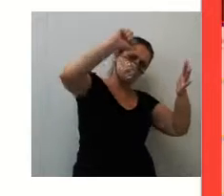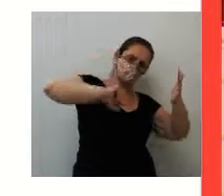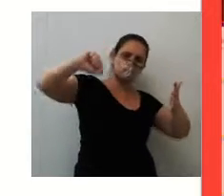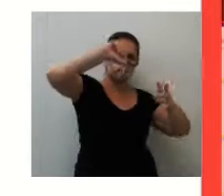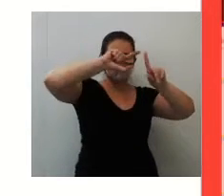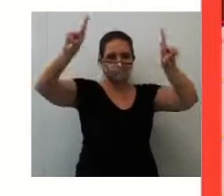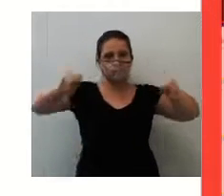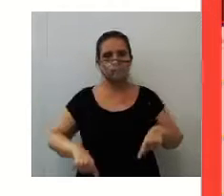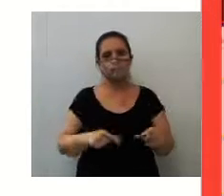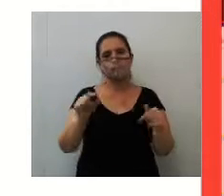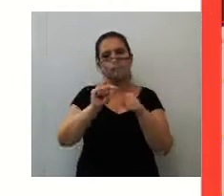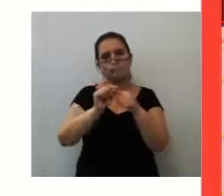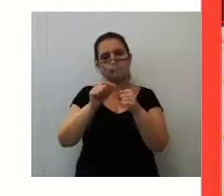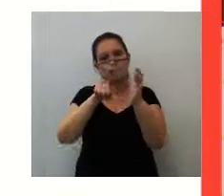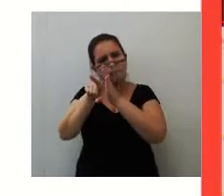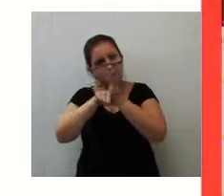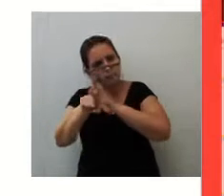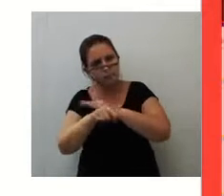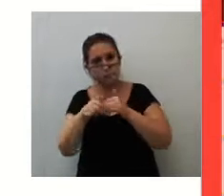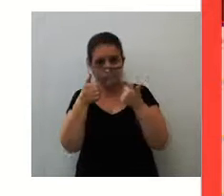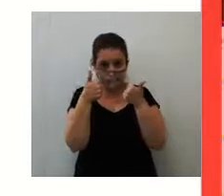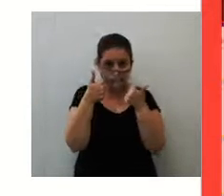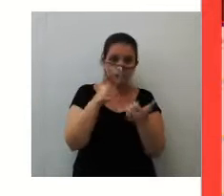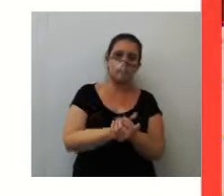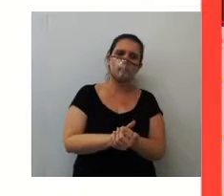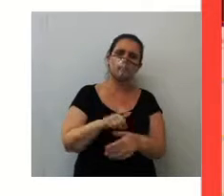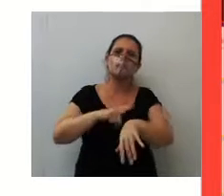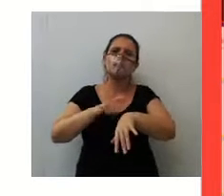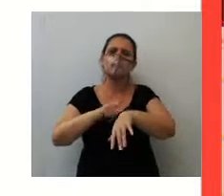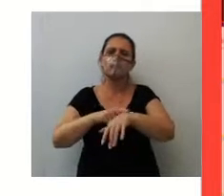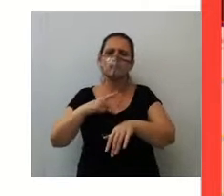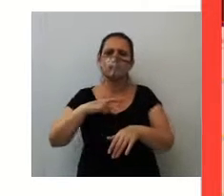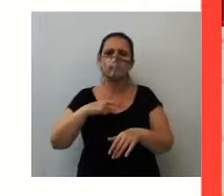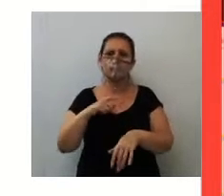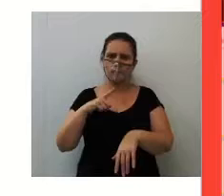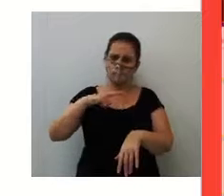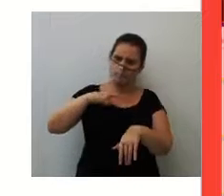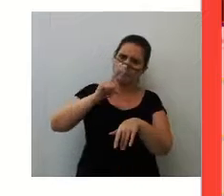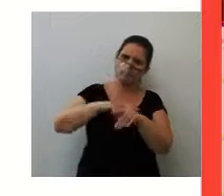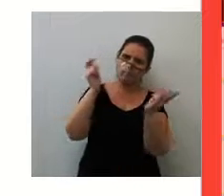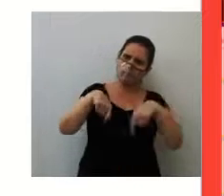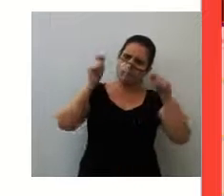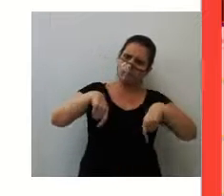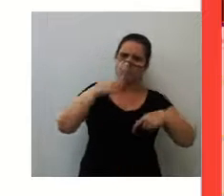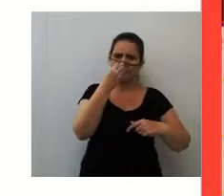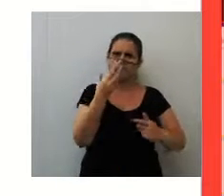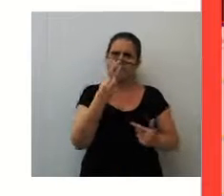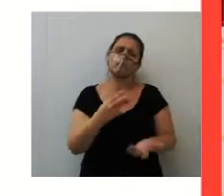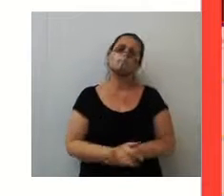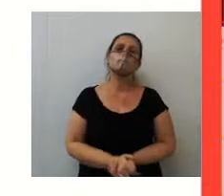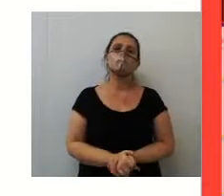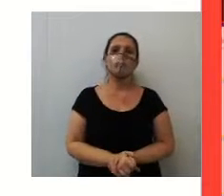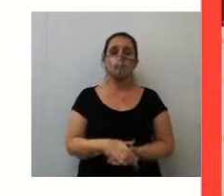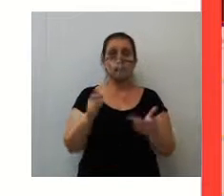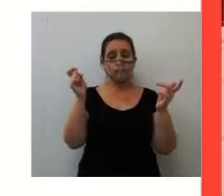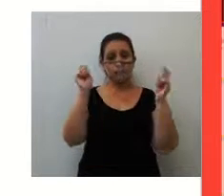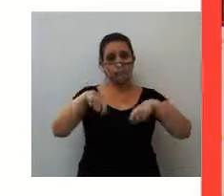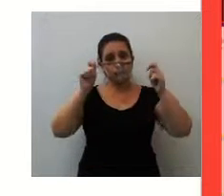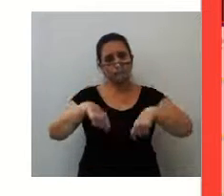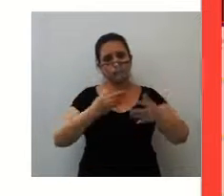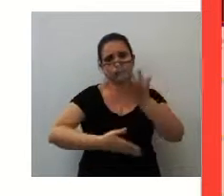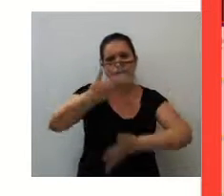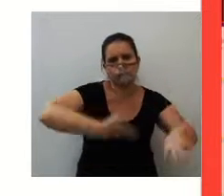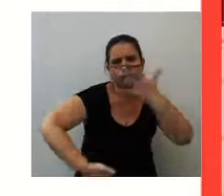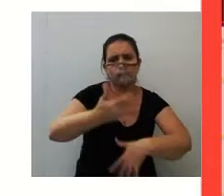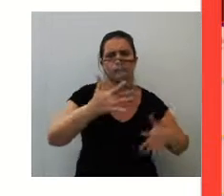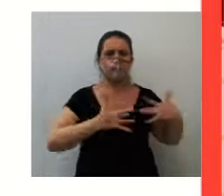fazer algumas questões aí tá bom vou ver quanto tempo ele tem ele tem tempo coisa boa mas dá pra gente fazer